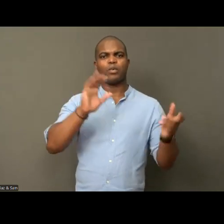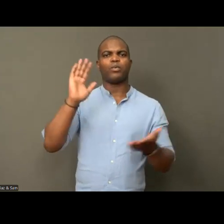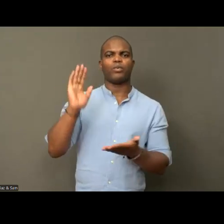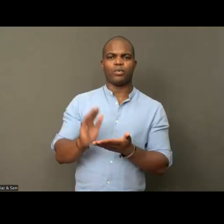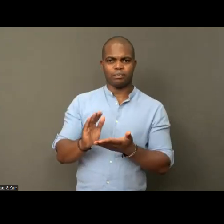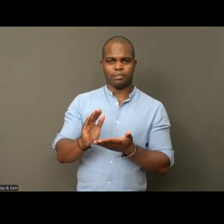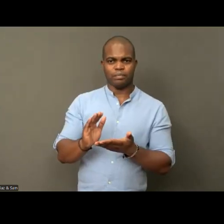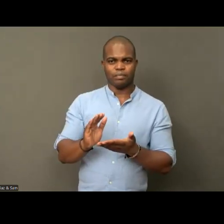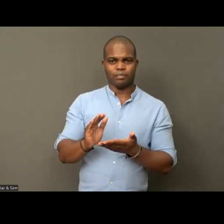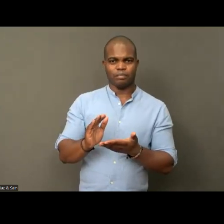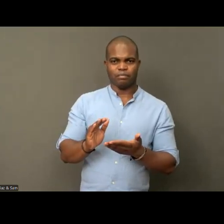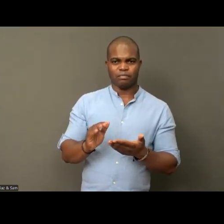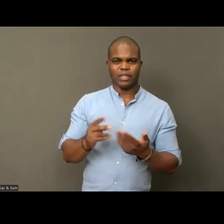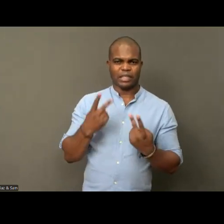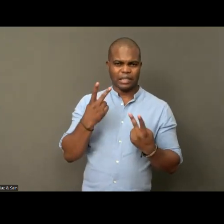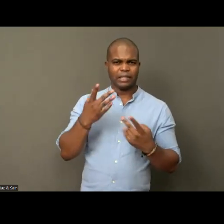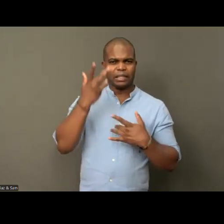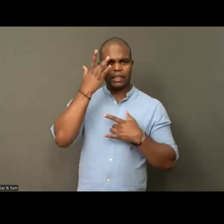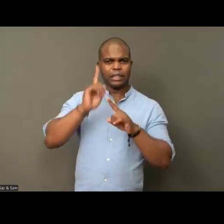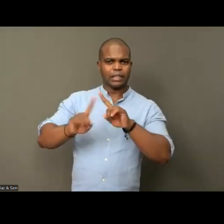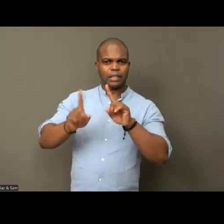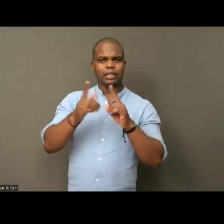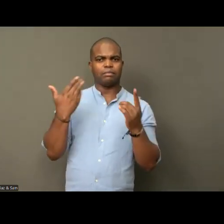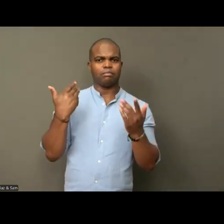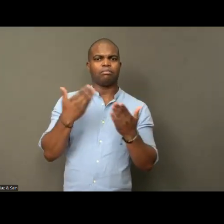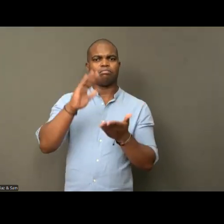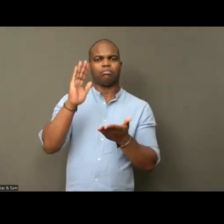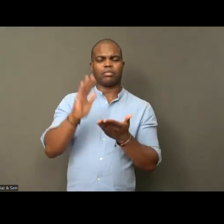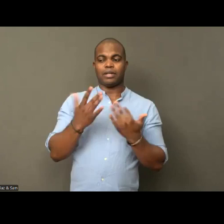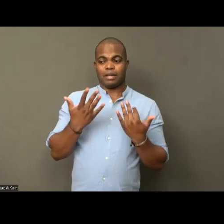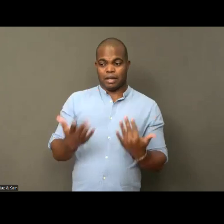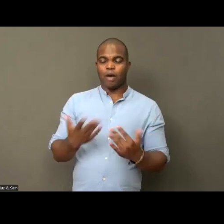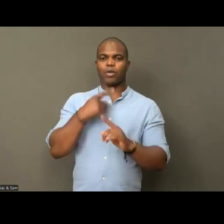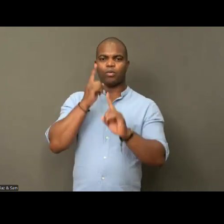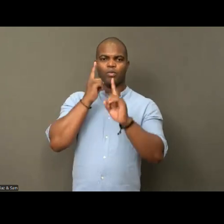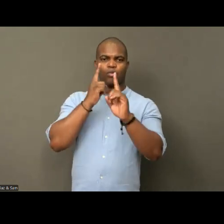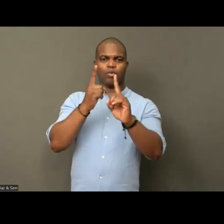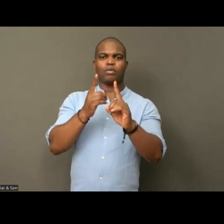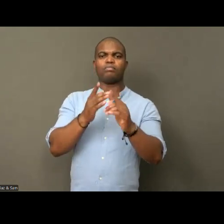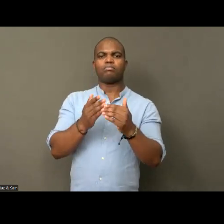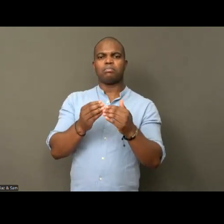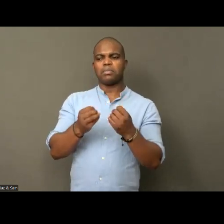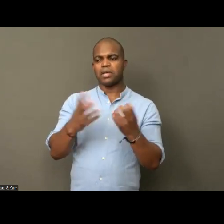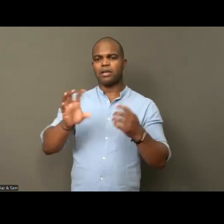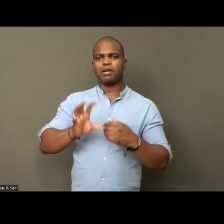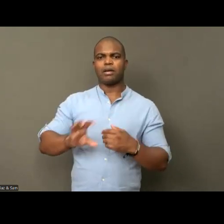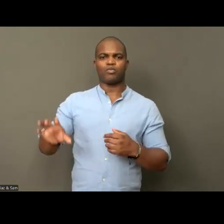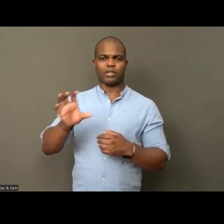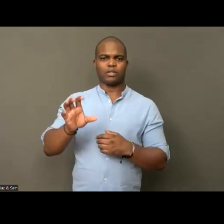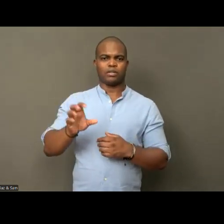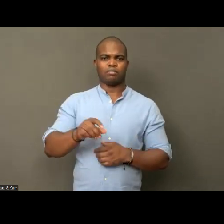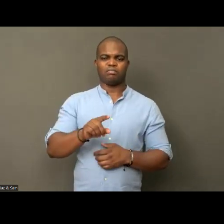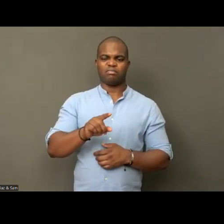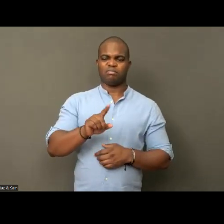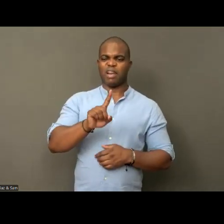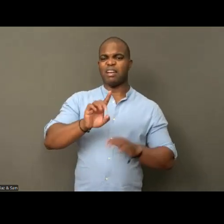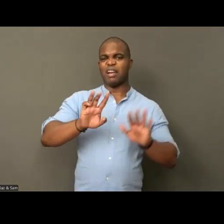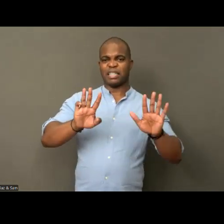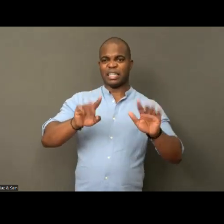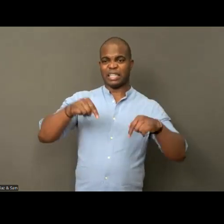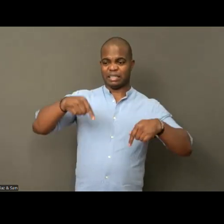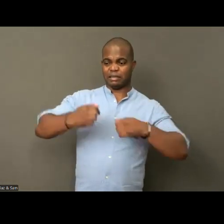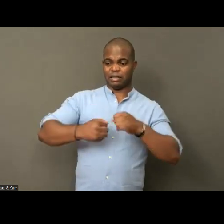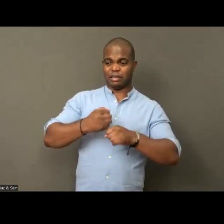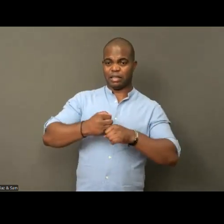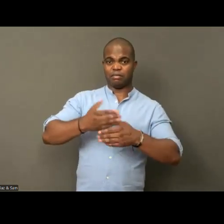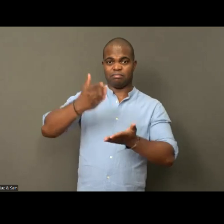Em meados mid-2024, de 19 2024, countries 19 were países estavam livres malaria-free, de malária, 11 11 haviam eliminado a transmissão materno-infantil